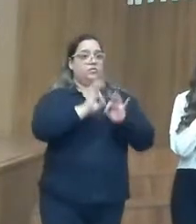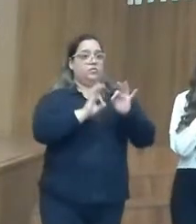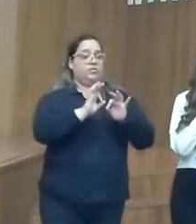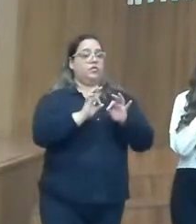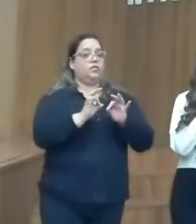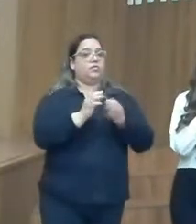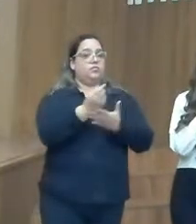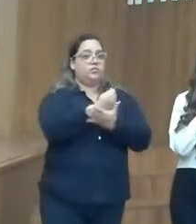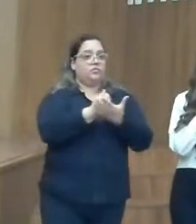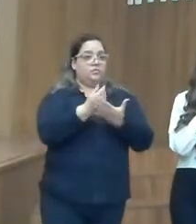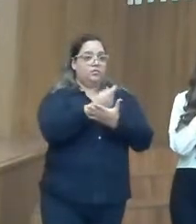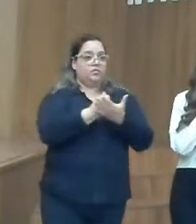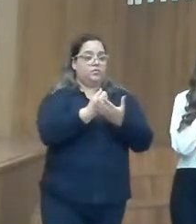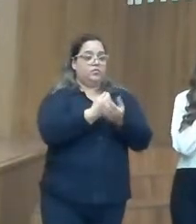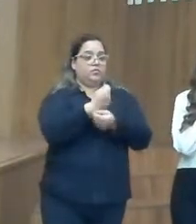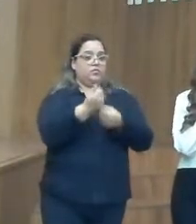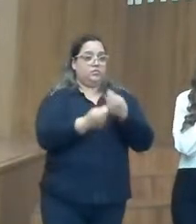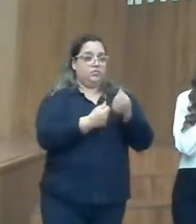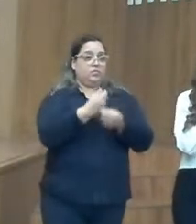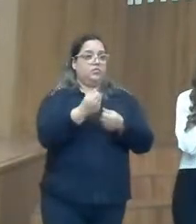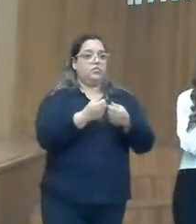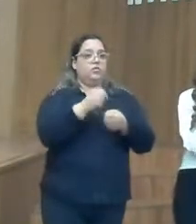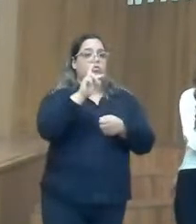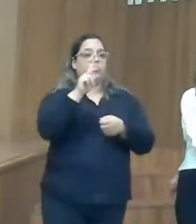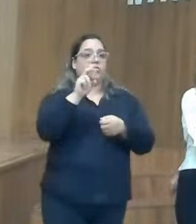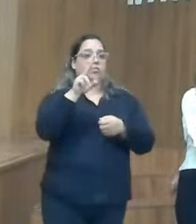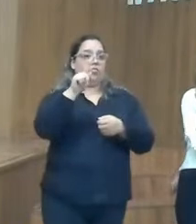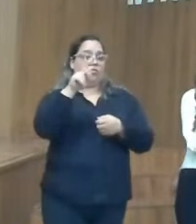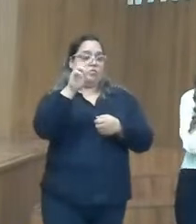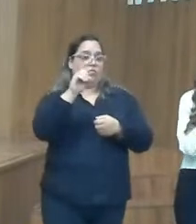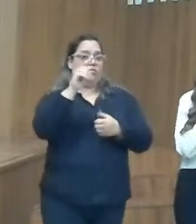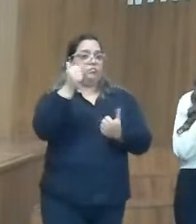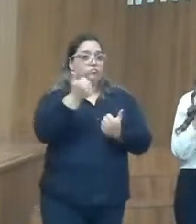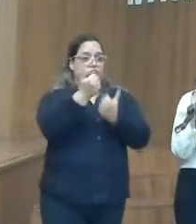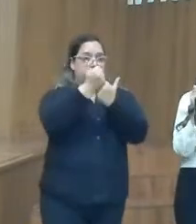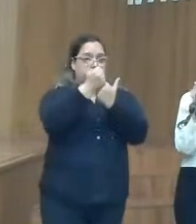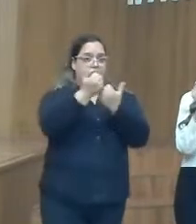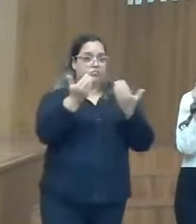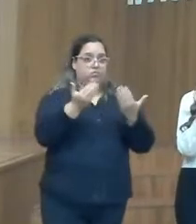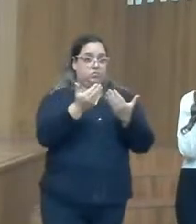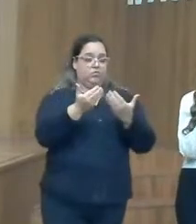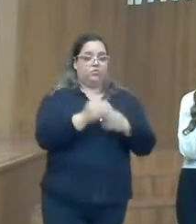Cajazeiras, o administrador Hugo Eduardo Assis dos Santos.